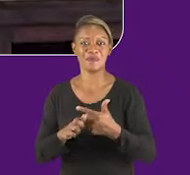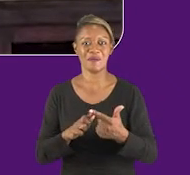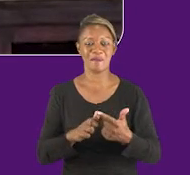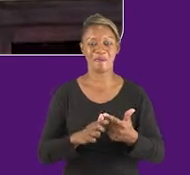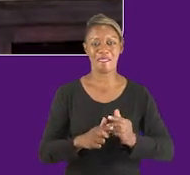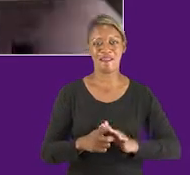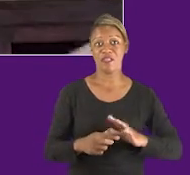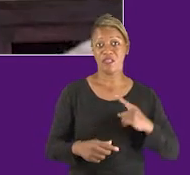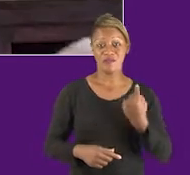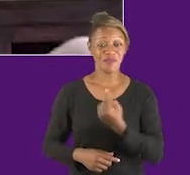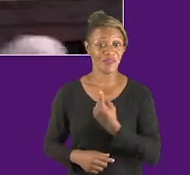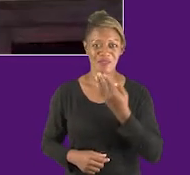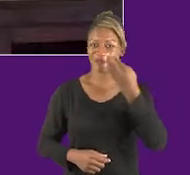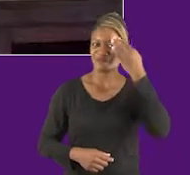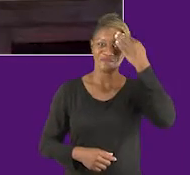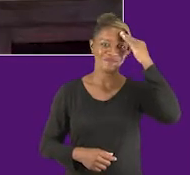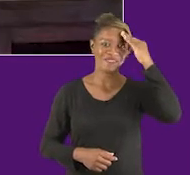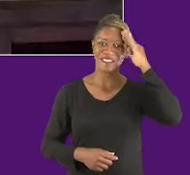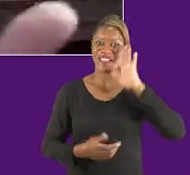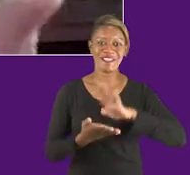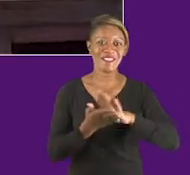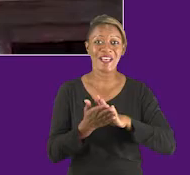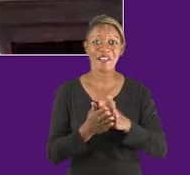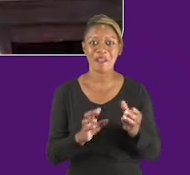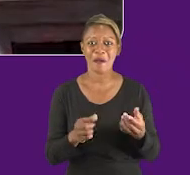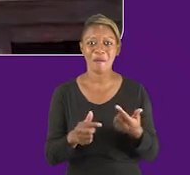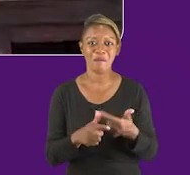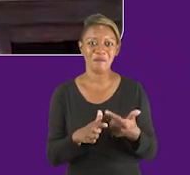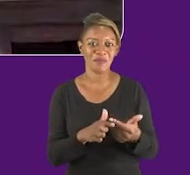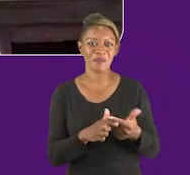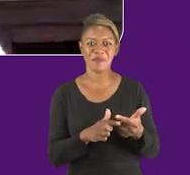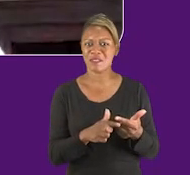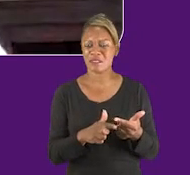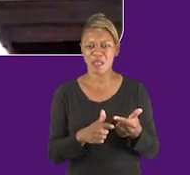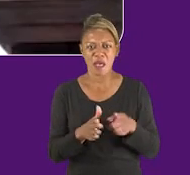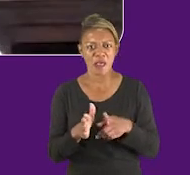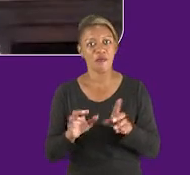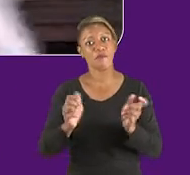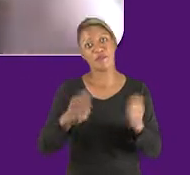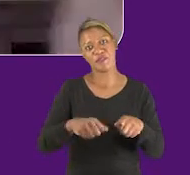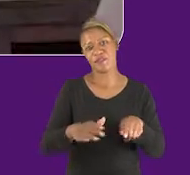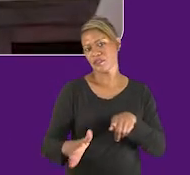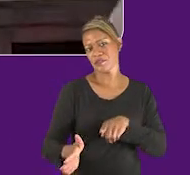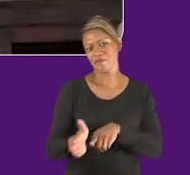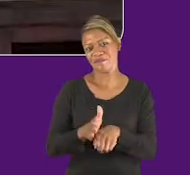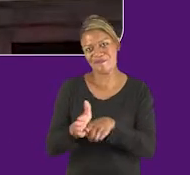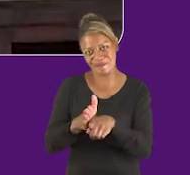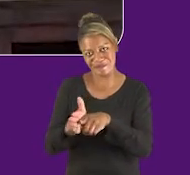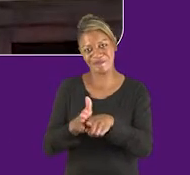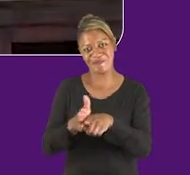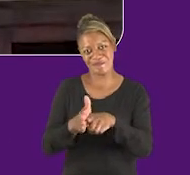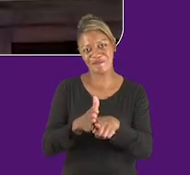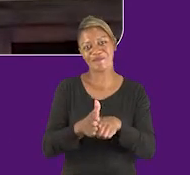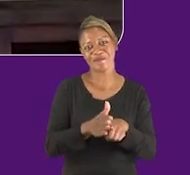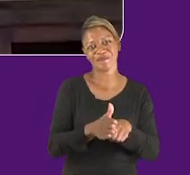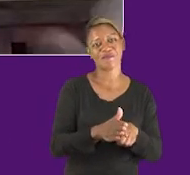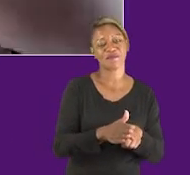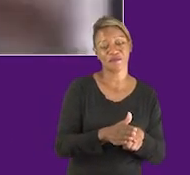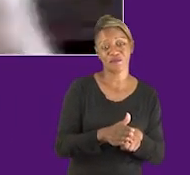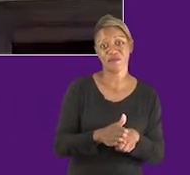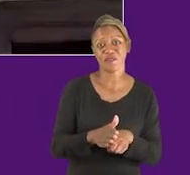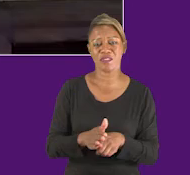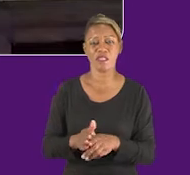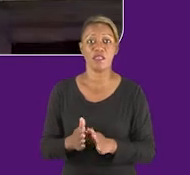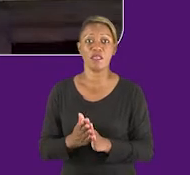se a gente não entendeu problema que solução a gente e a gente nem sabe qual o problema e para entender o problema tem que trazer